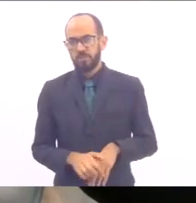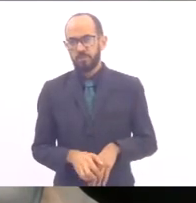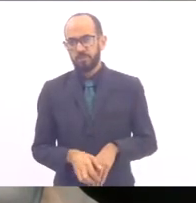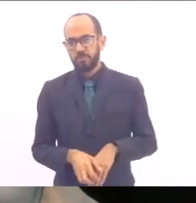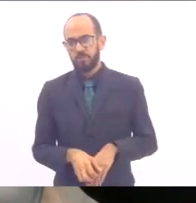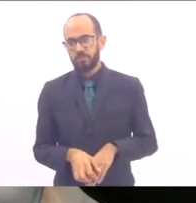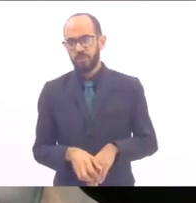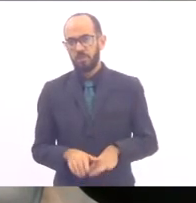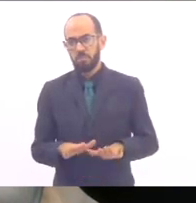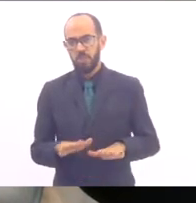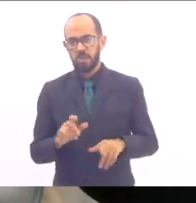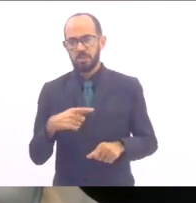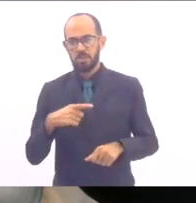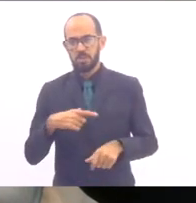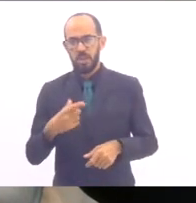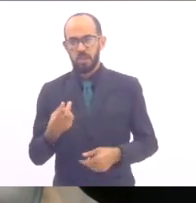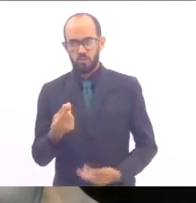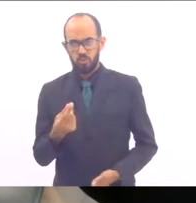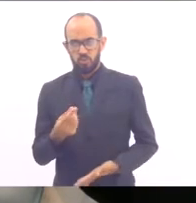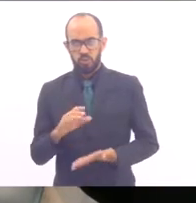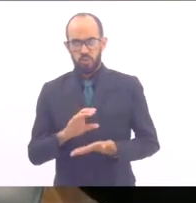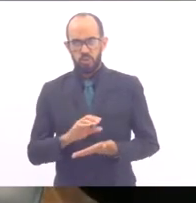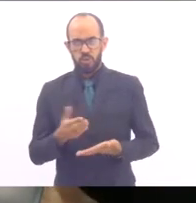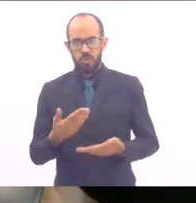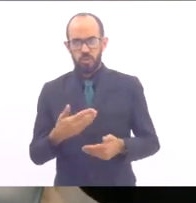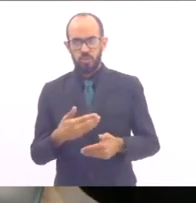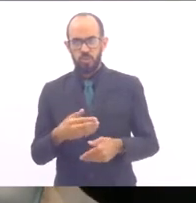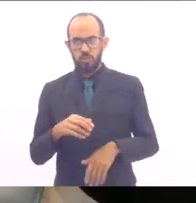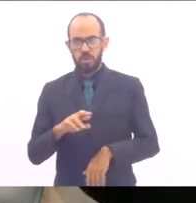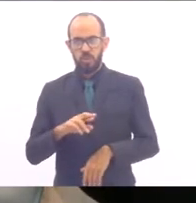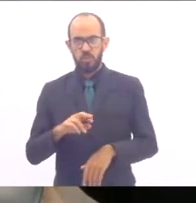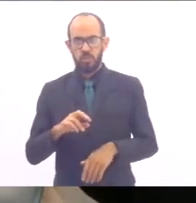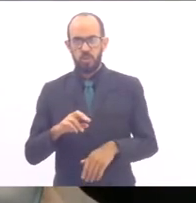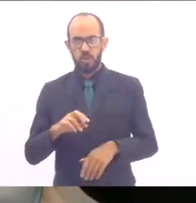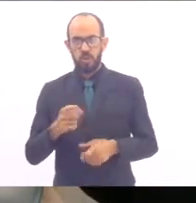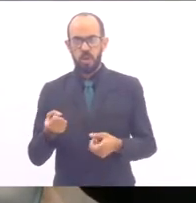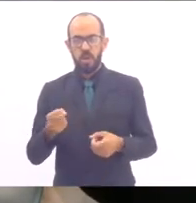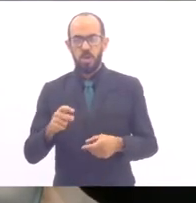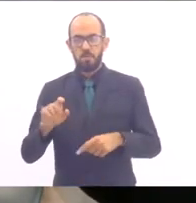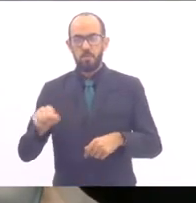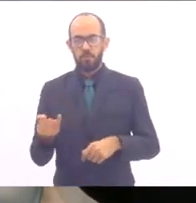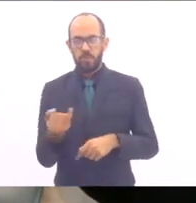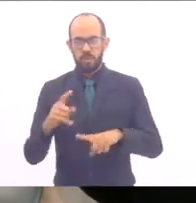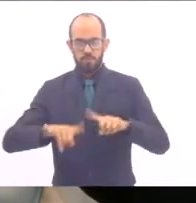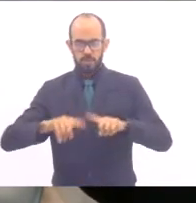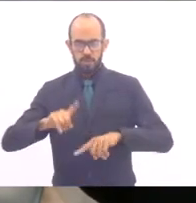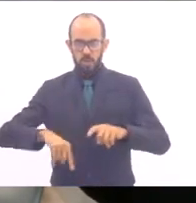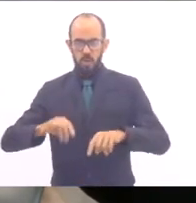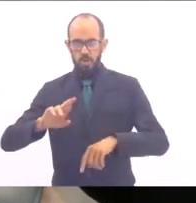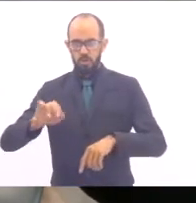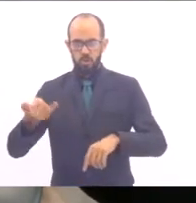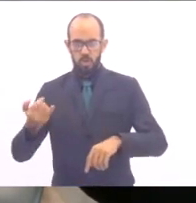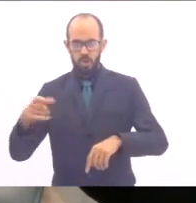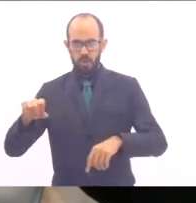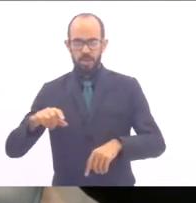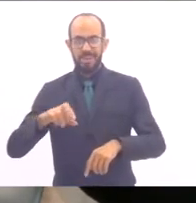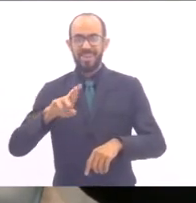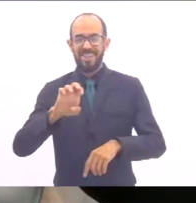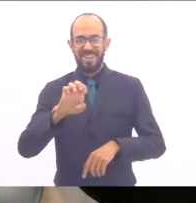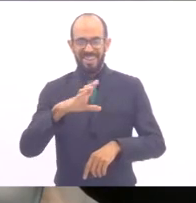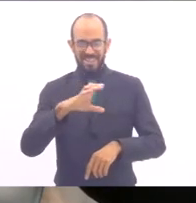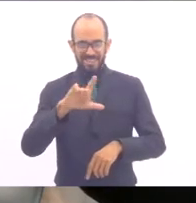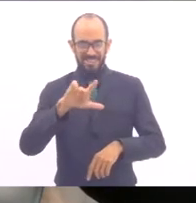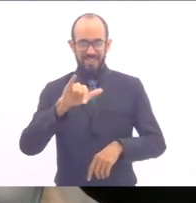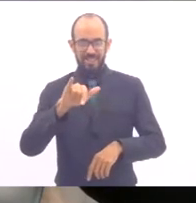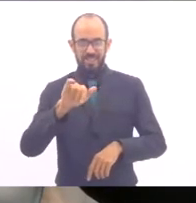tenha uma rúbrica considerável pelo Reciclar RJ, né, como a Jaqueline falou para nós, aí de 20 milhões,